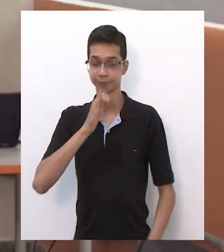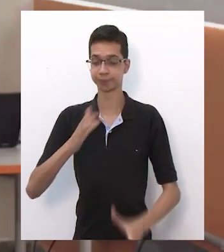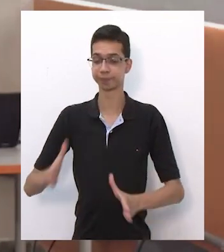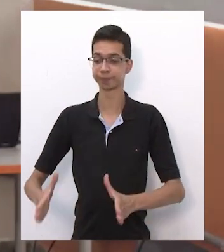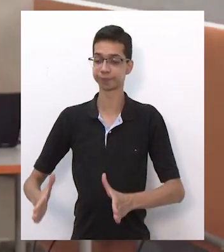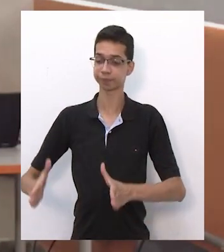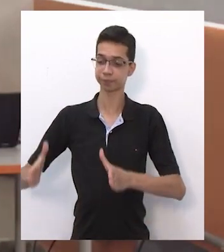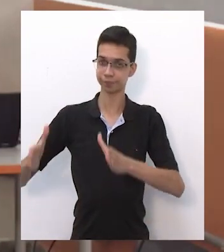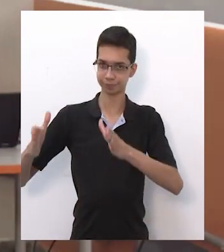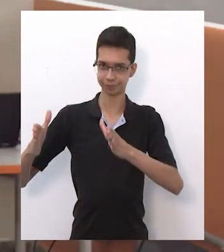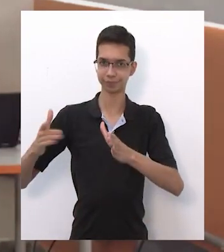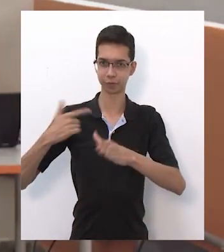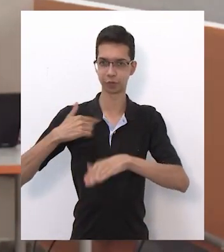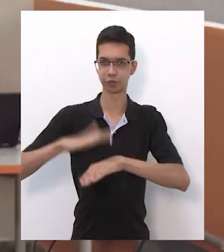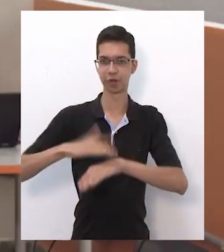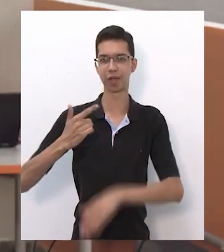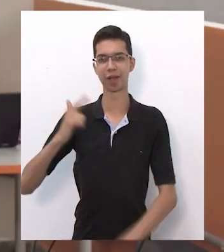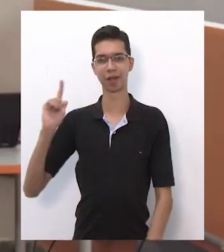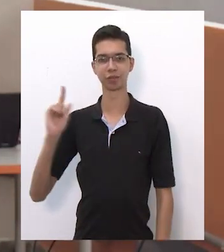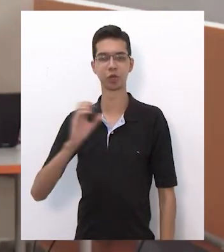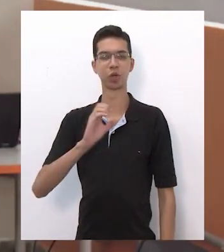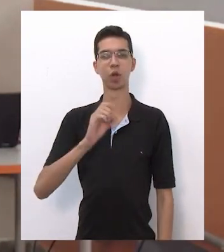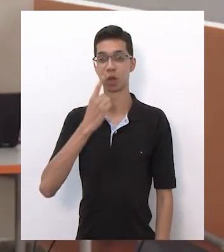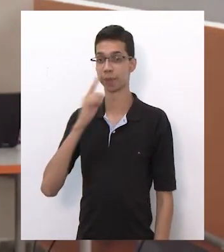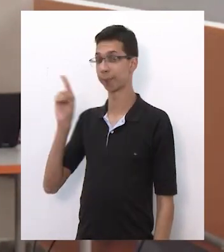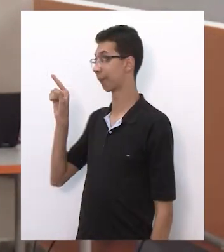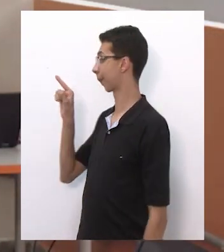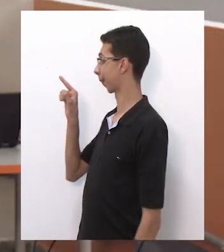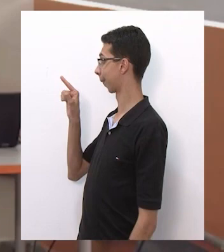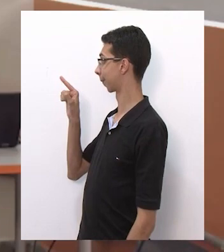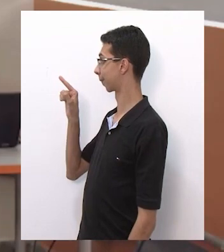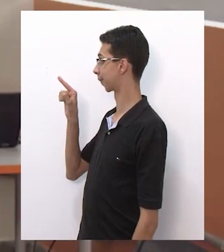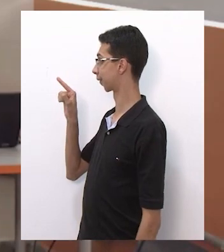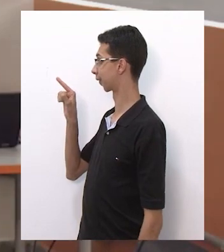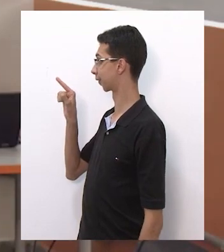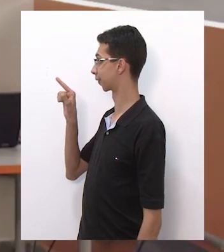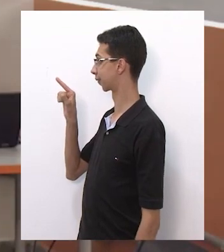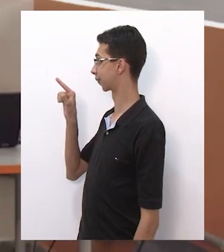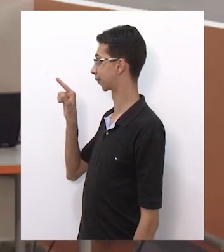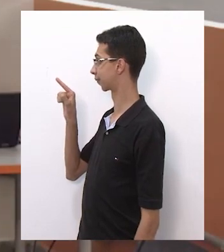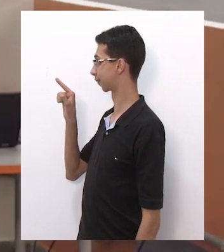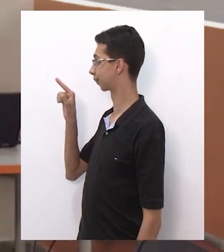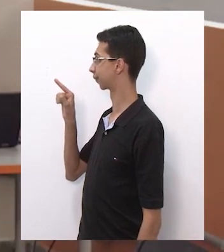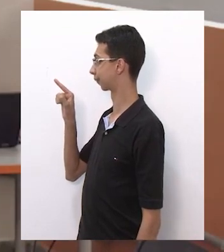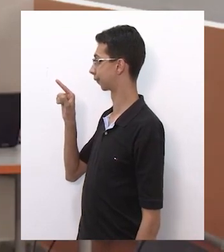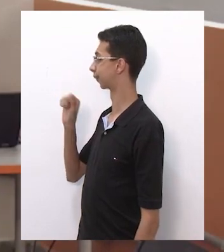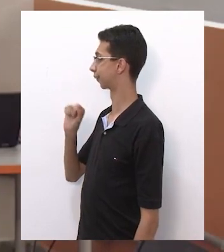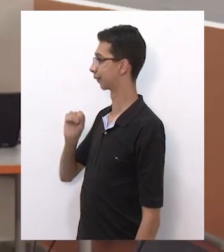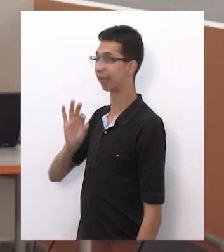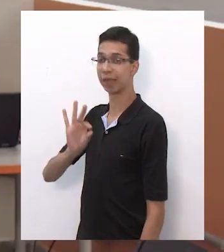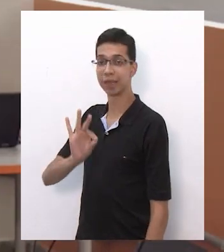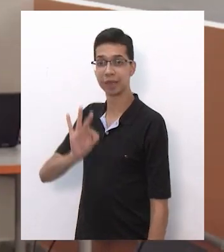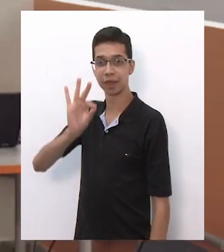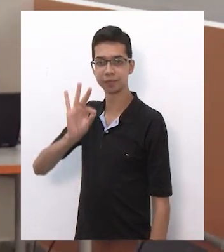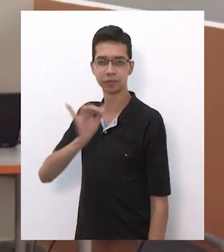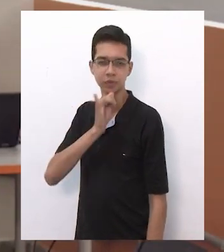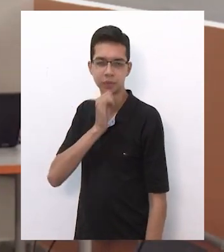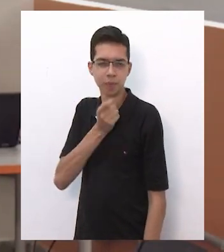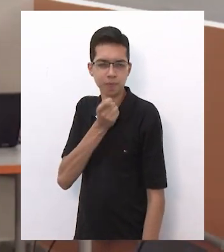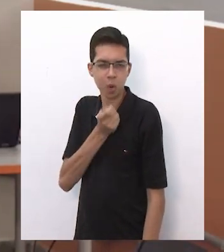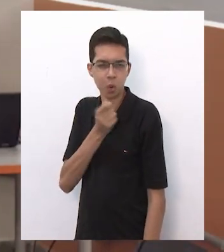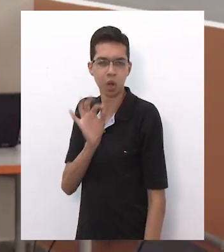só, voltei um pouquinho aqui. Basta eu levantar essa forma um pouquinho. Se eu levantar essa forma um pouquinho, eu levantei 3 milímetros.